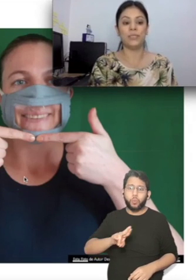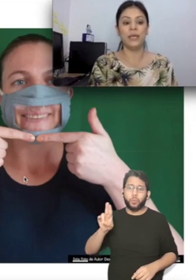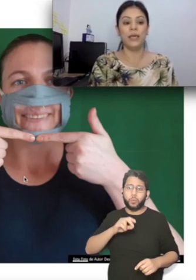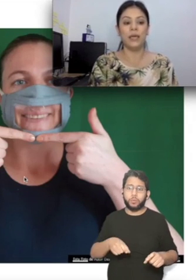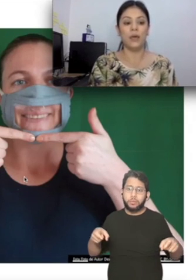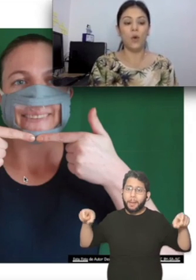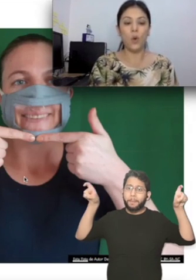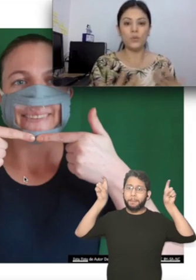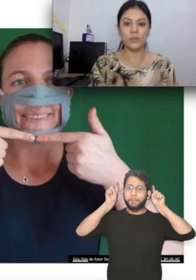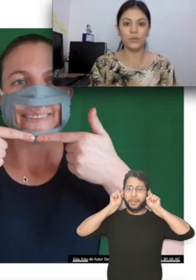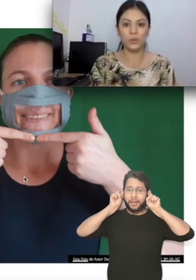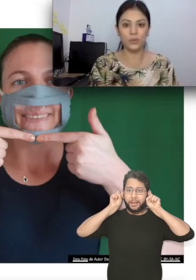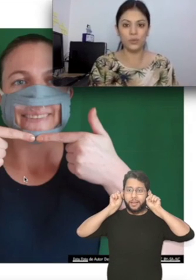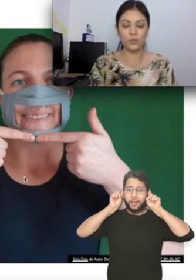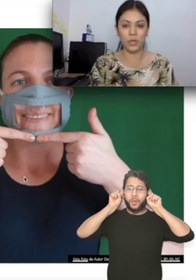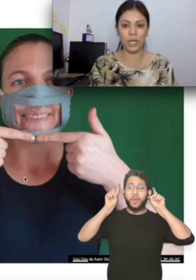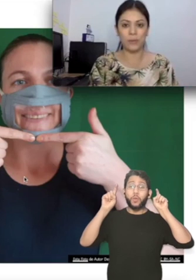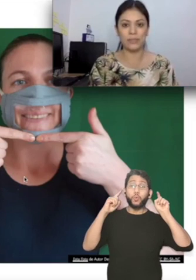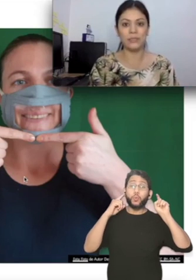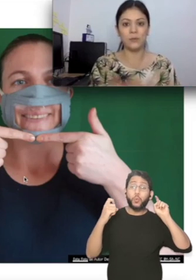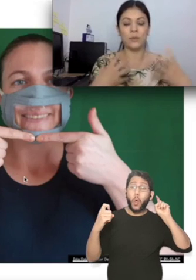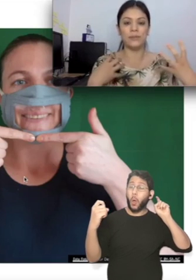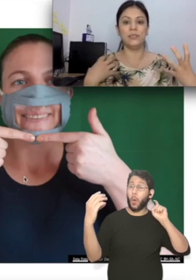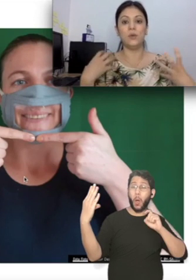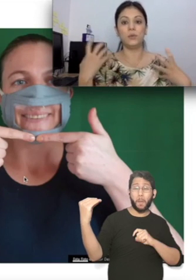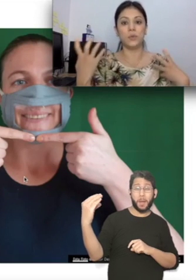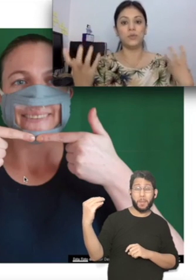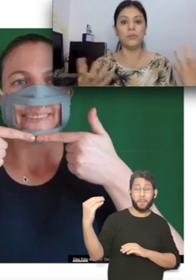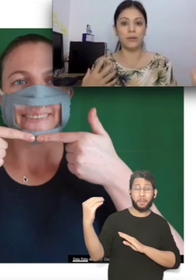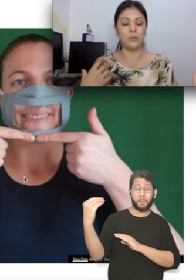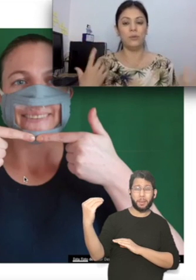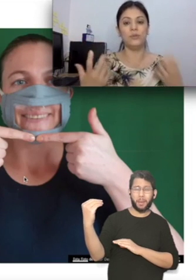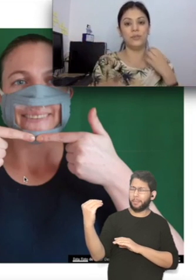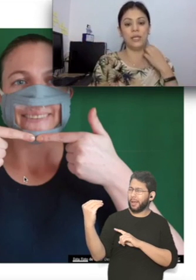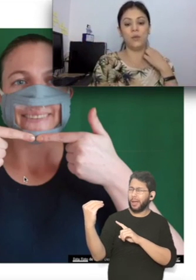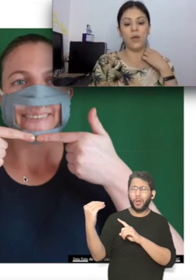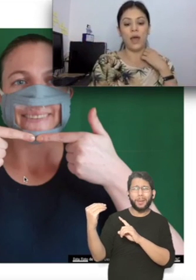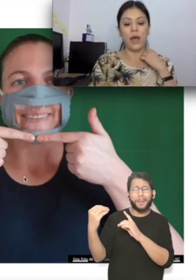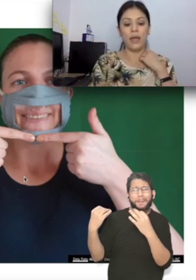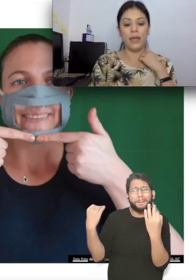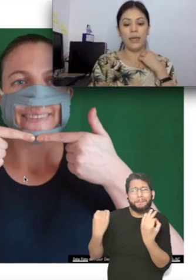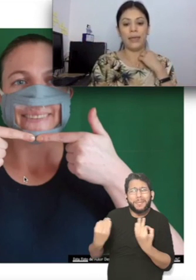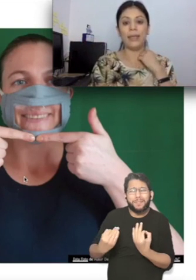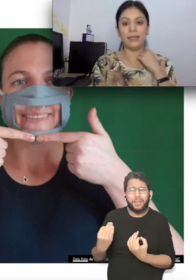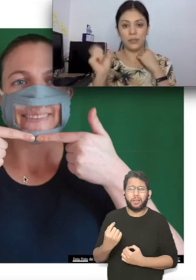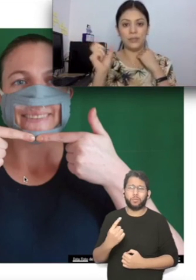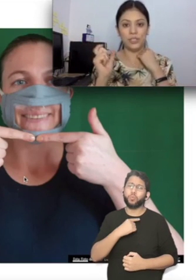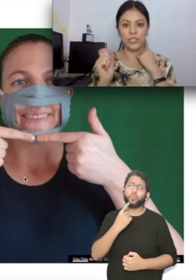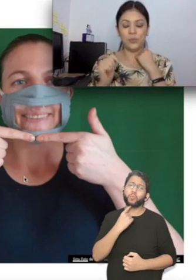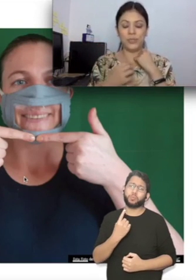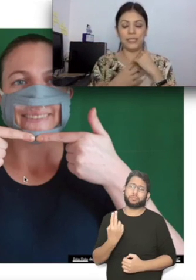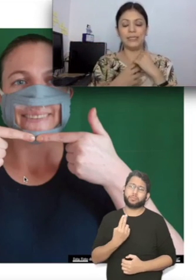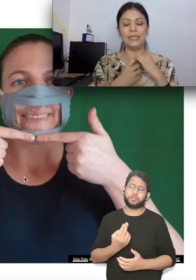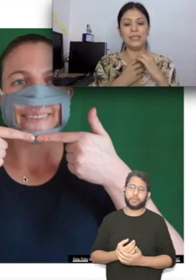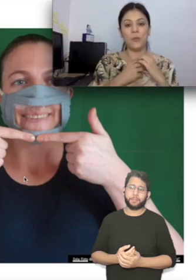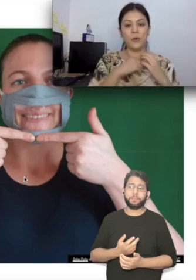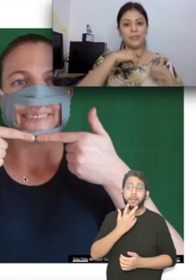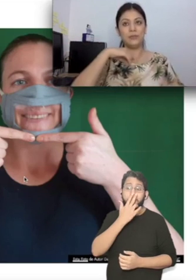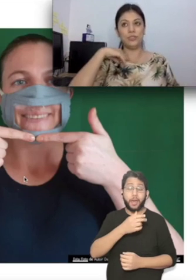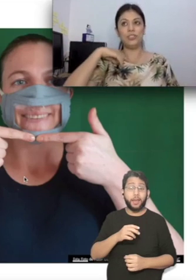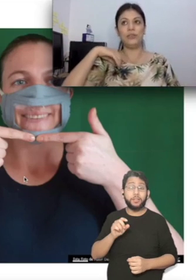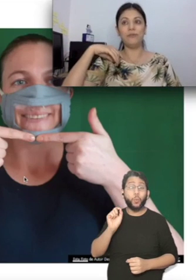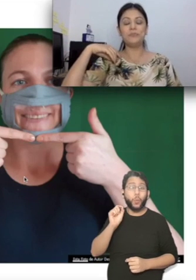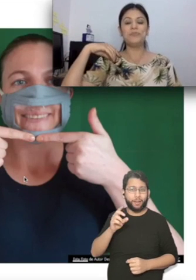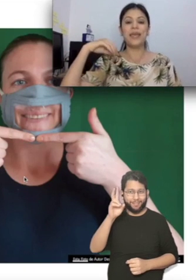pessoas ouçam todos os fonemas, então às vezes eu ouço alguns barulhos, eu tenho aquela história de potencializar o meu